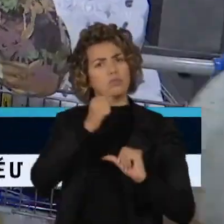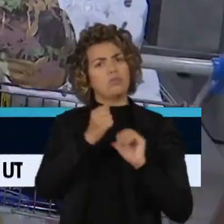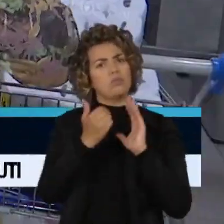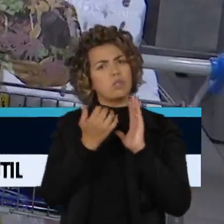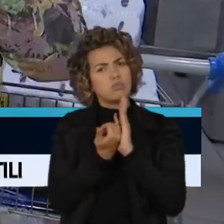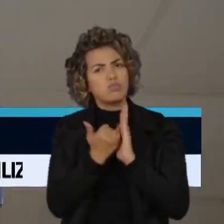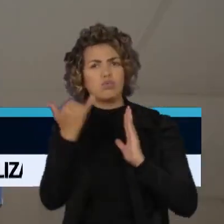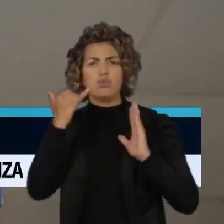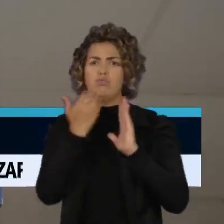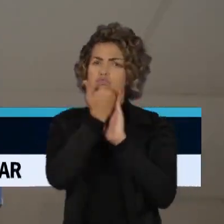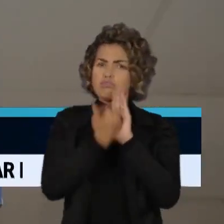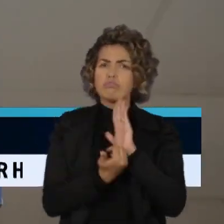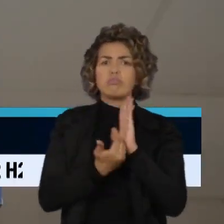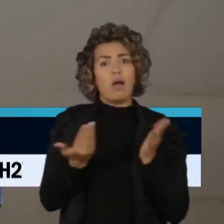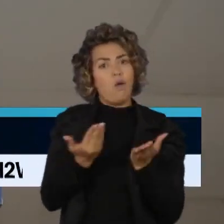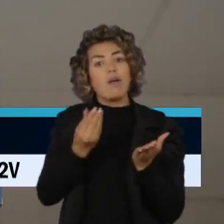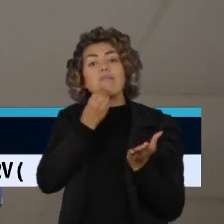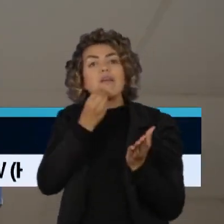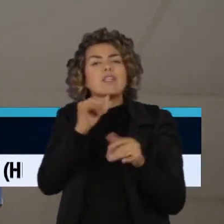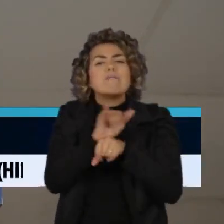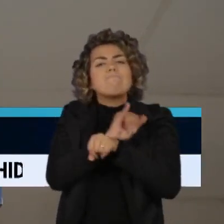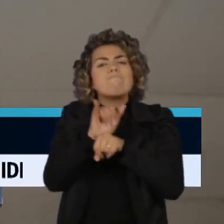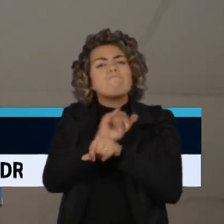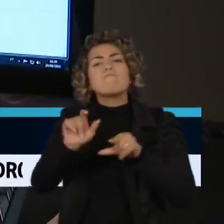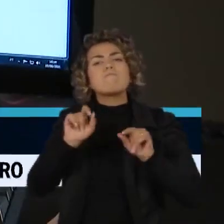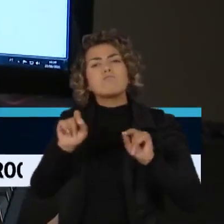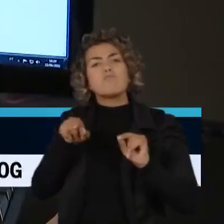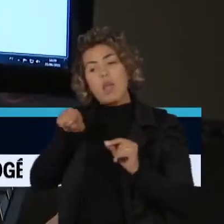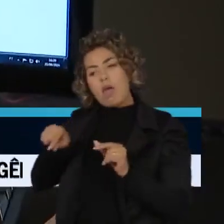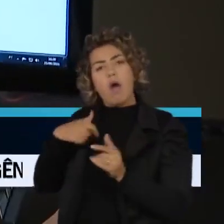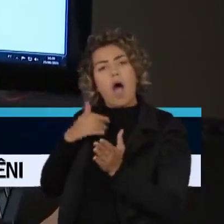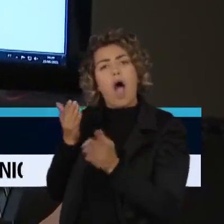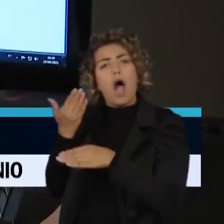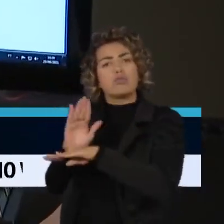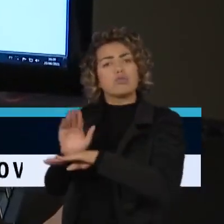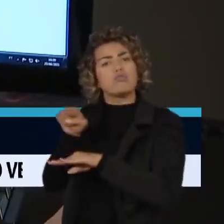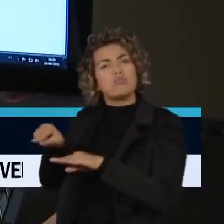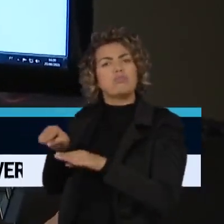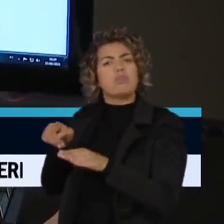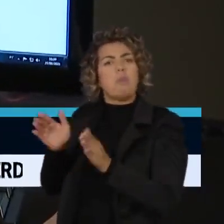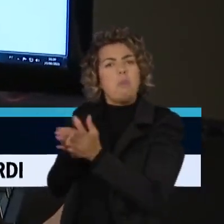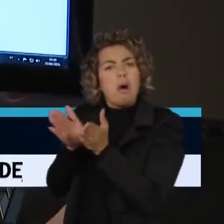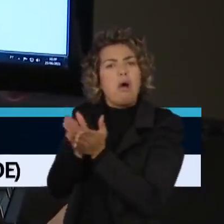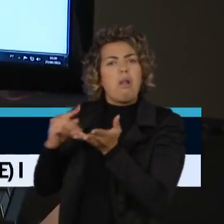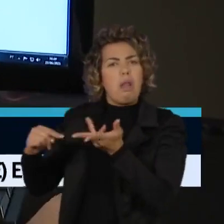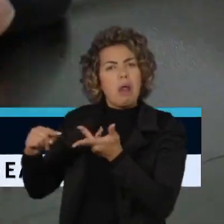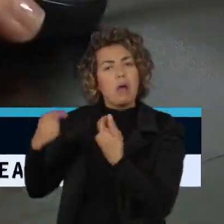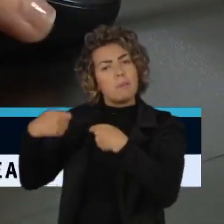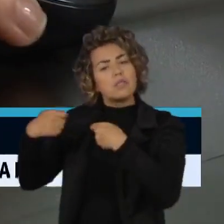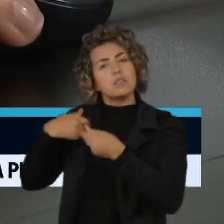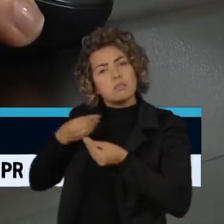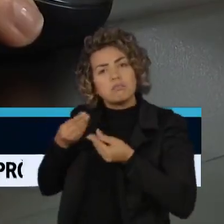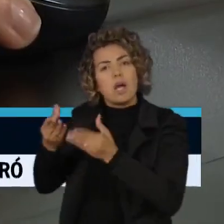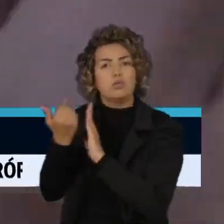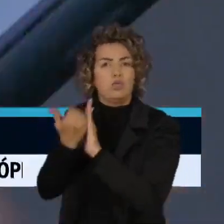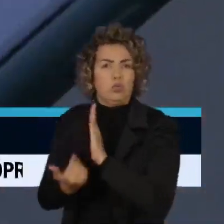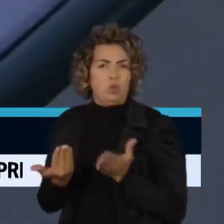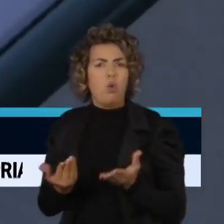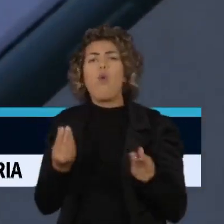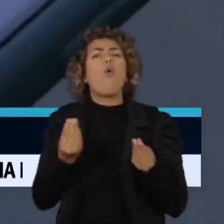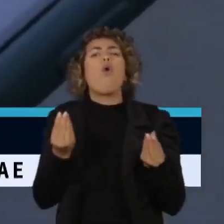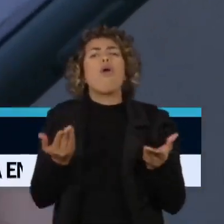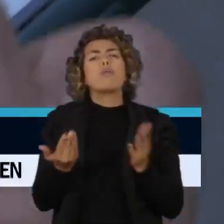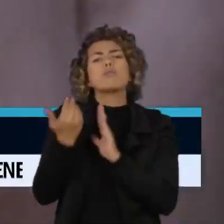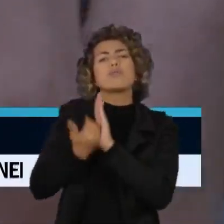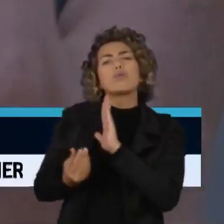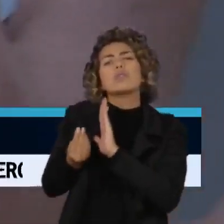injustiça social o cashback funciona nos moldes das compras pela internet em que o vendedor devolve parte do custo do